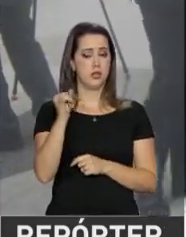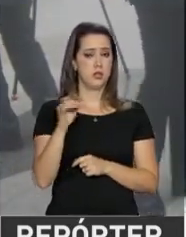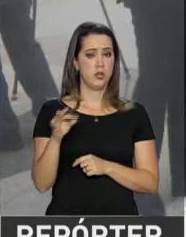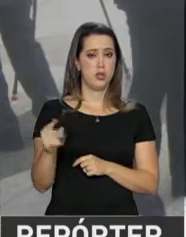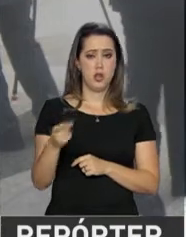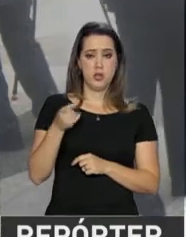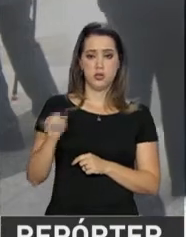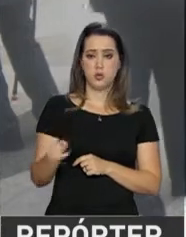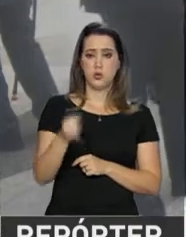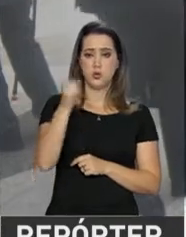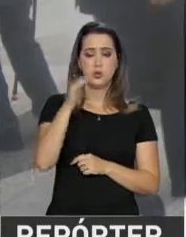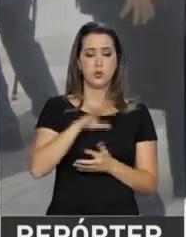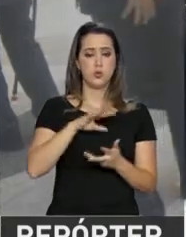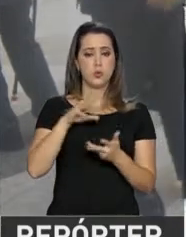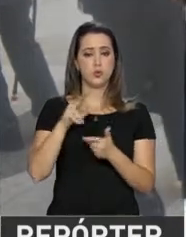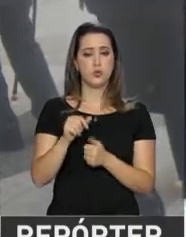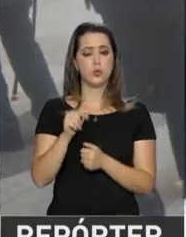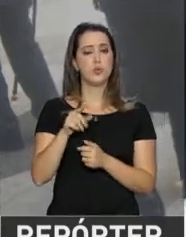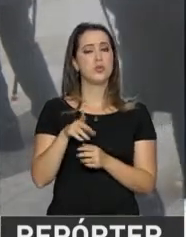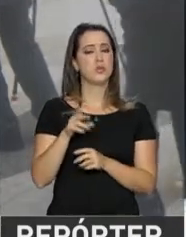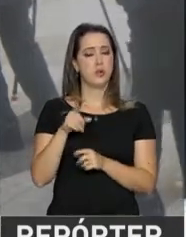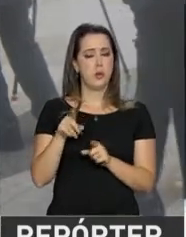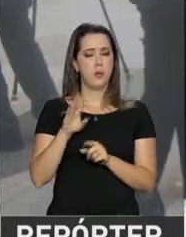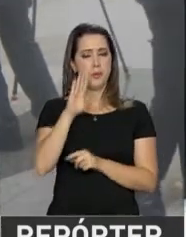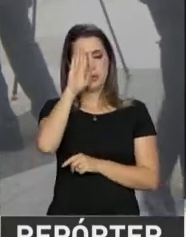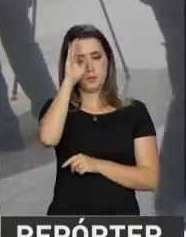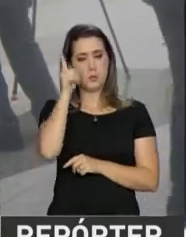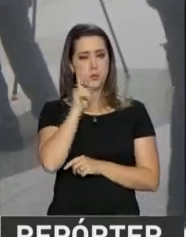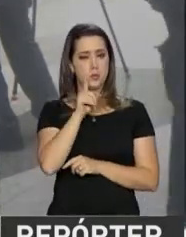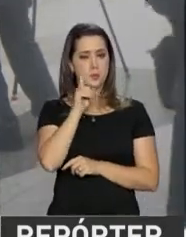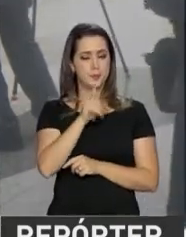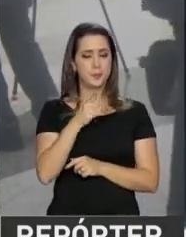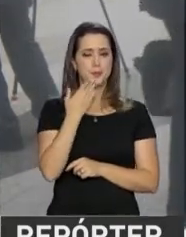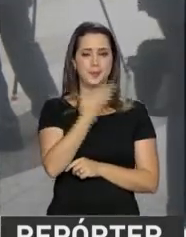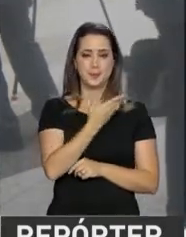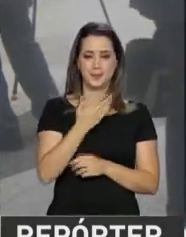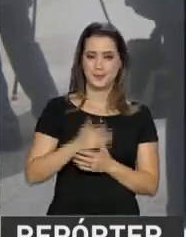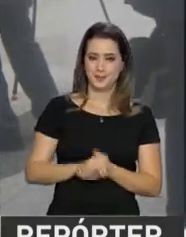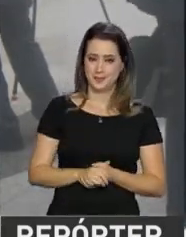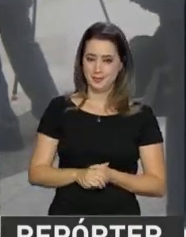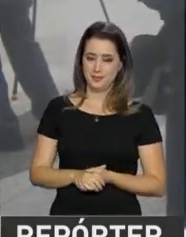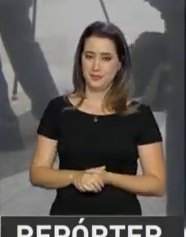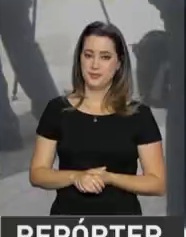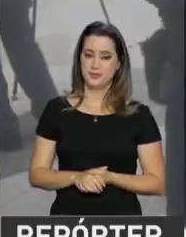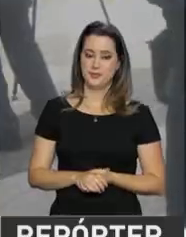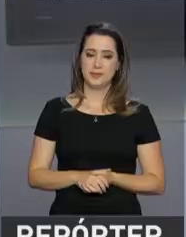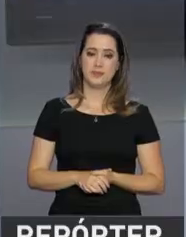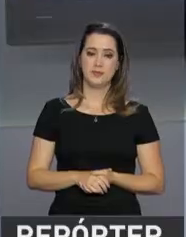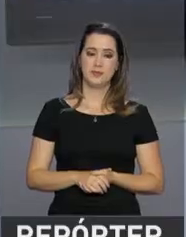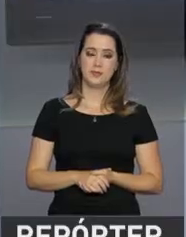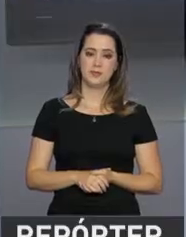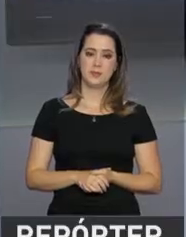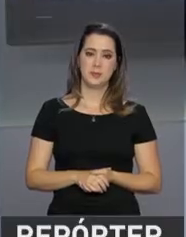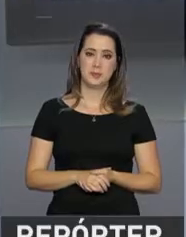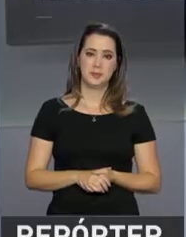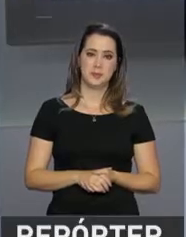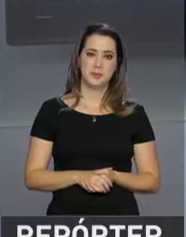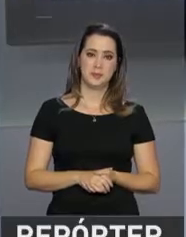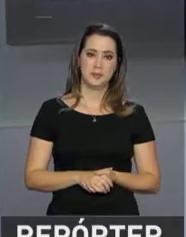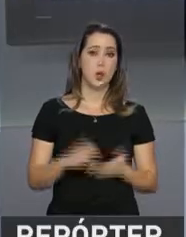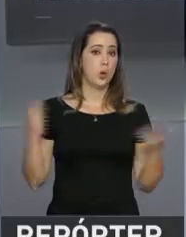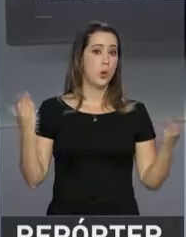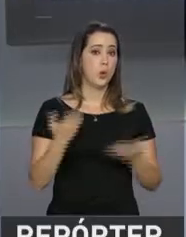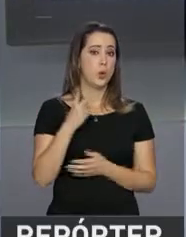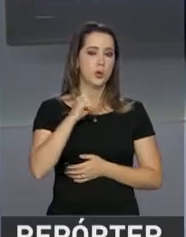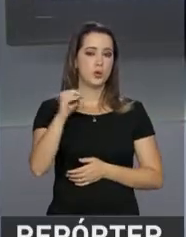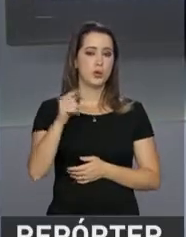internacionais, sobretudo nos Estados Unidos. De Washington, nos Estados Unidos, Paola Diorte. Hoje é